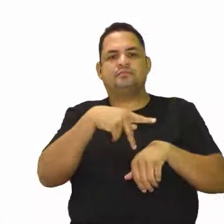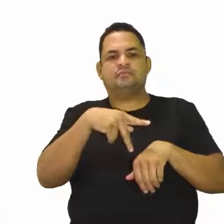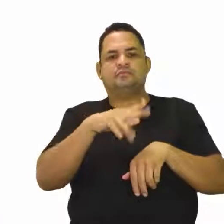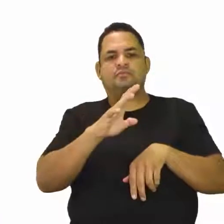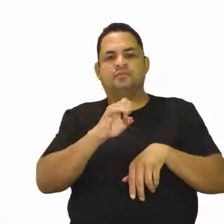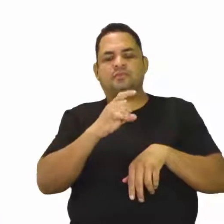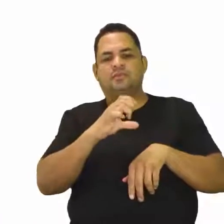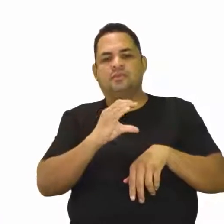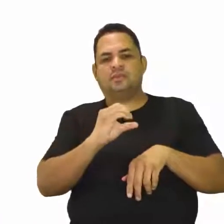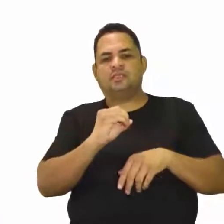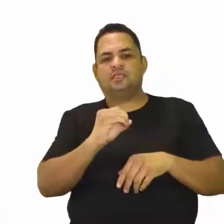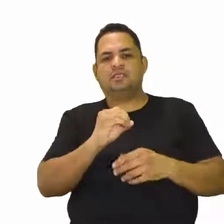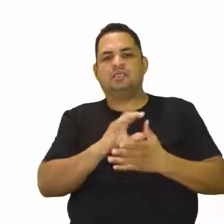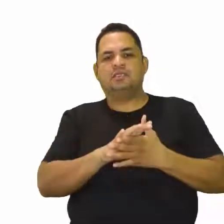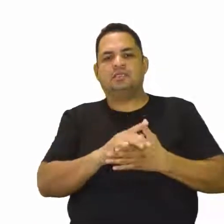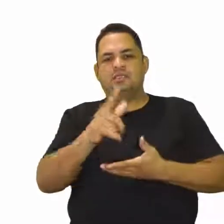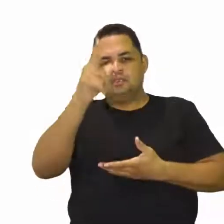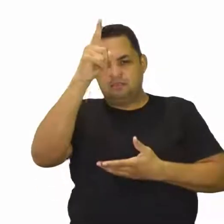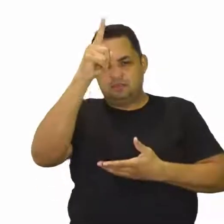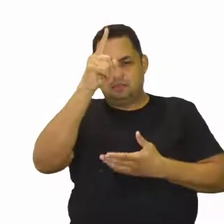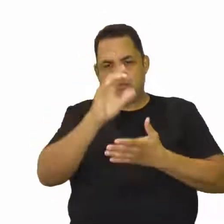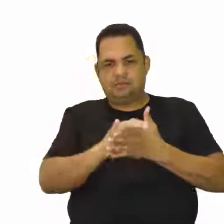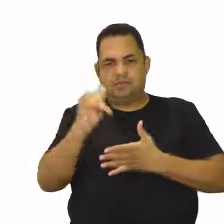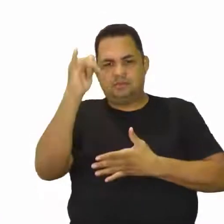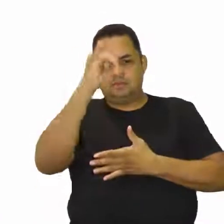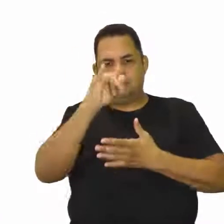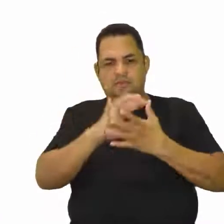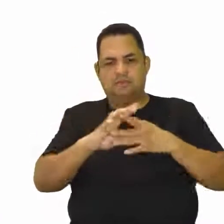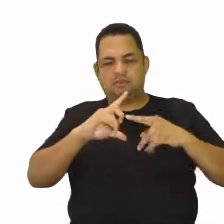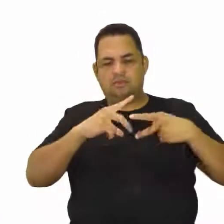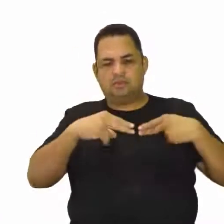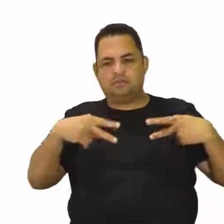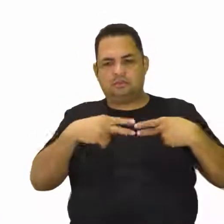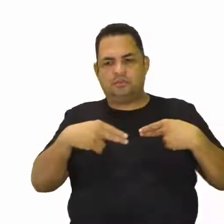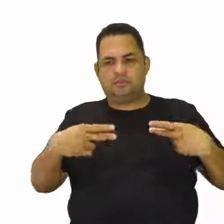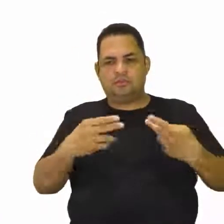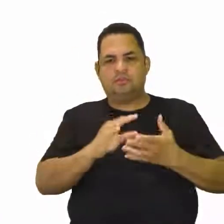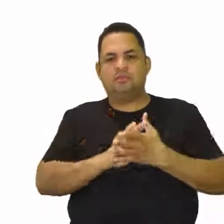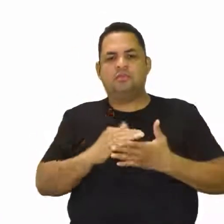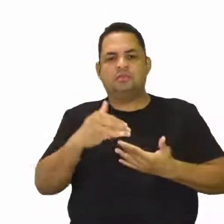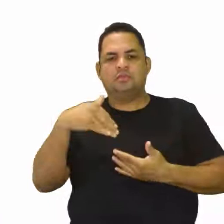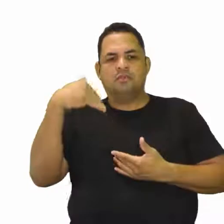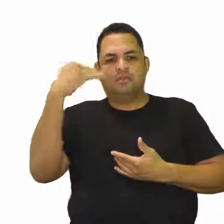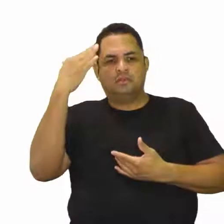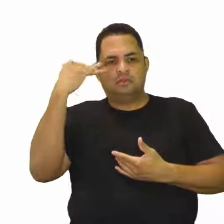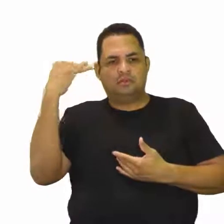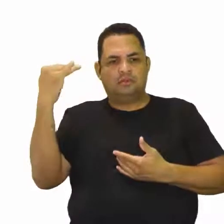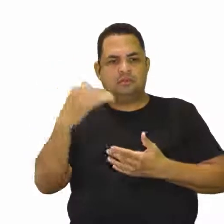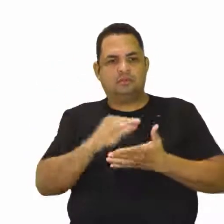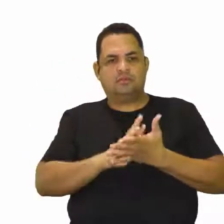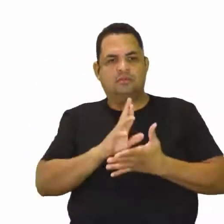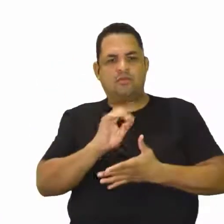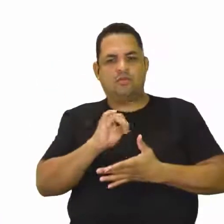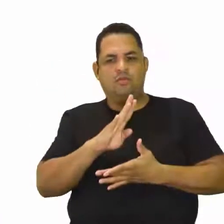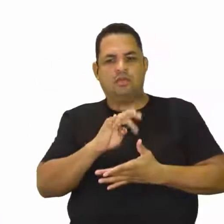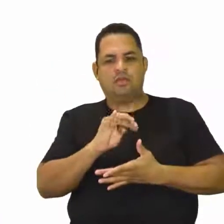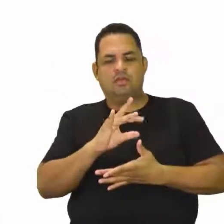eixo, Alemanha, Itália e Japão. O famoso Roberto, como eu já